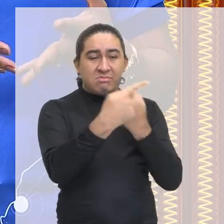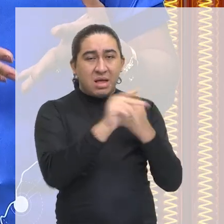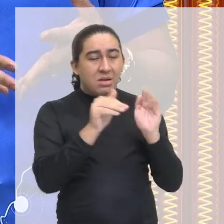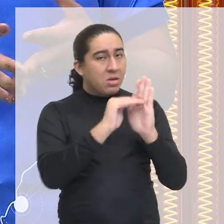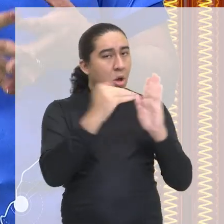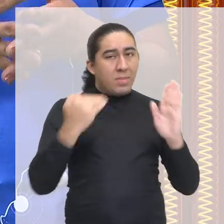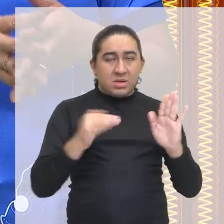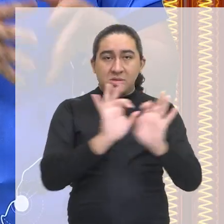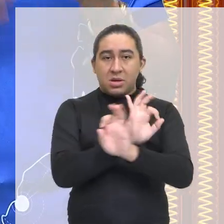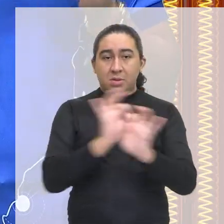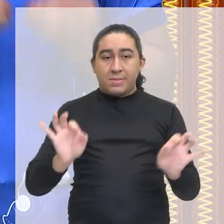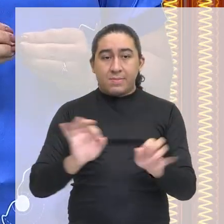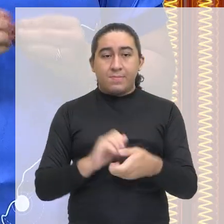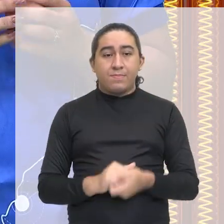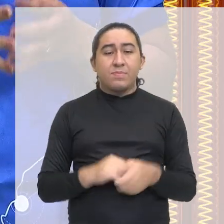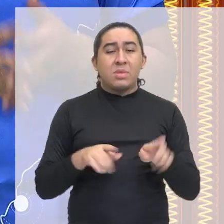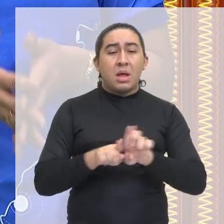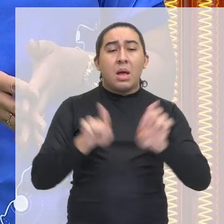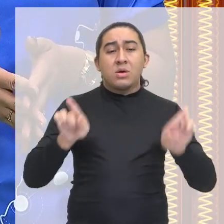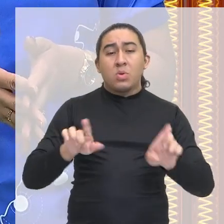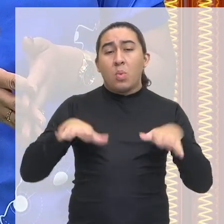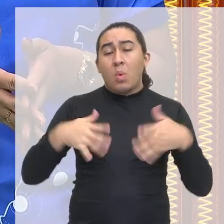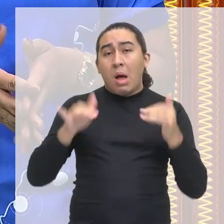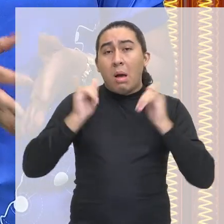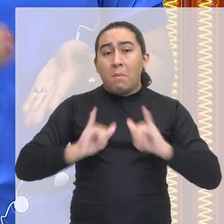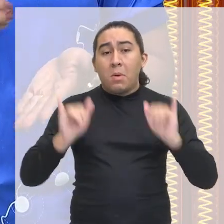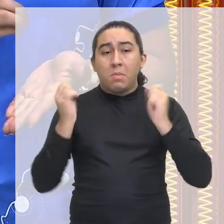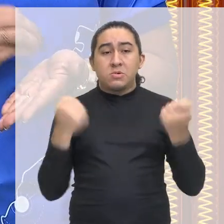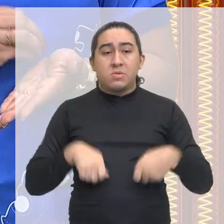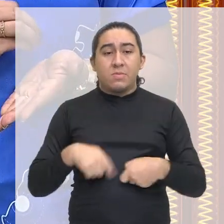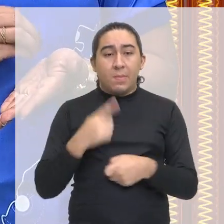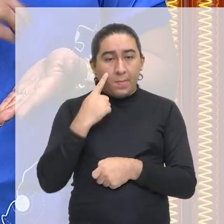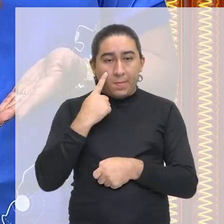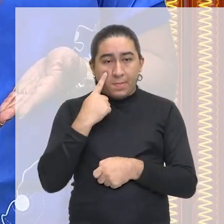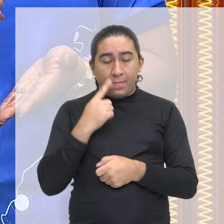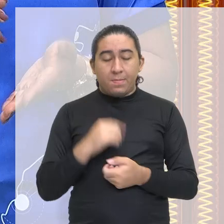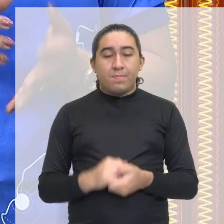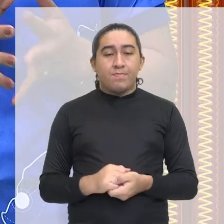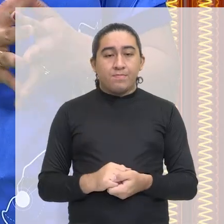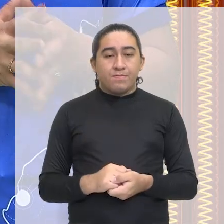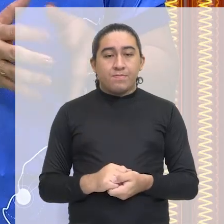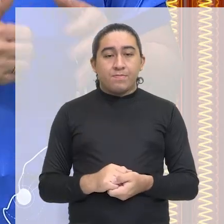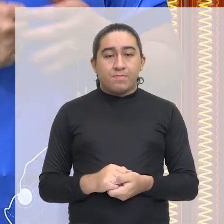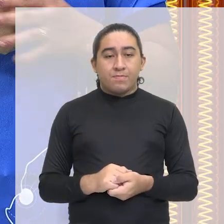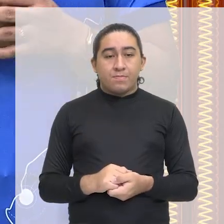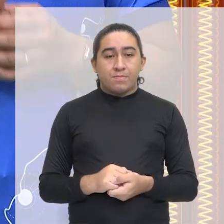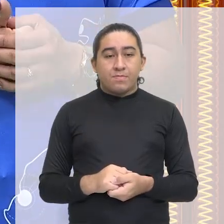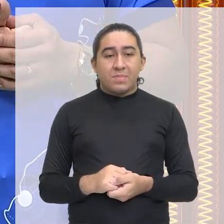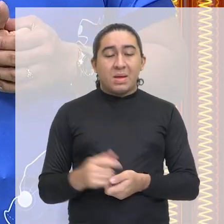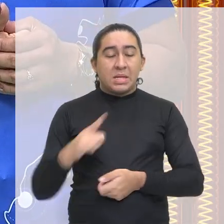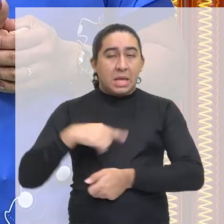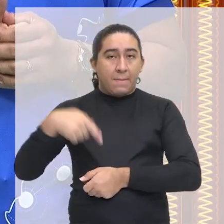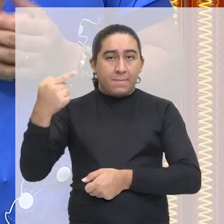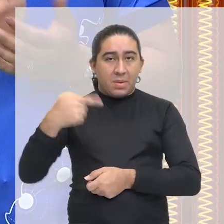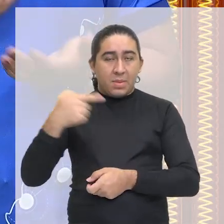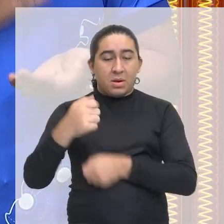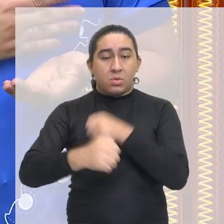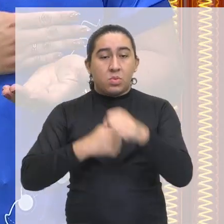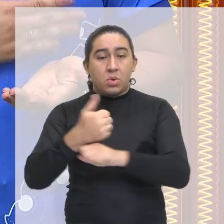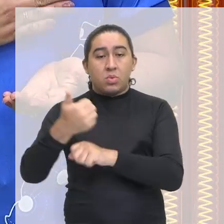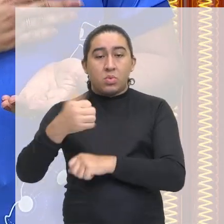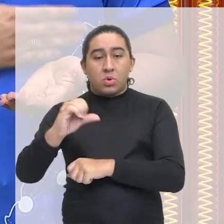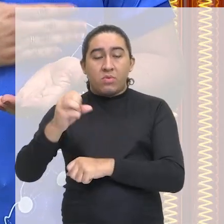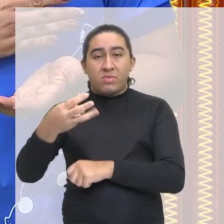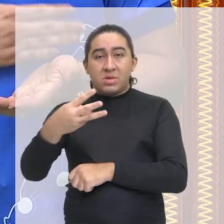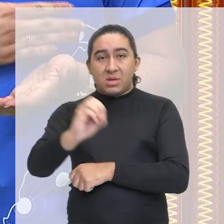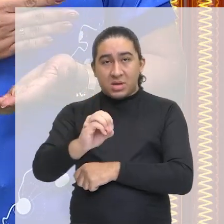civil, certo? Quais são as campanhas notáveis nesse processo de descolonização da Índia? A Marcha do Sal, que